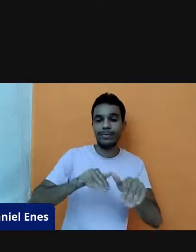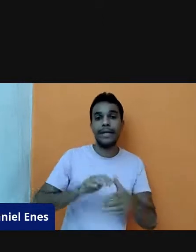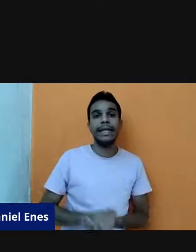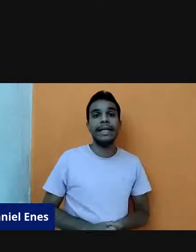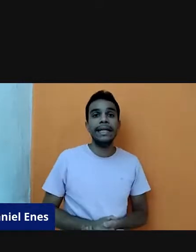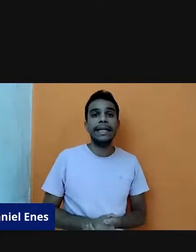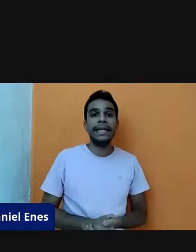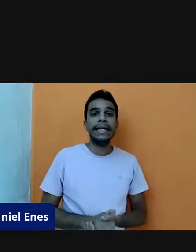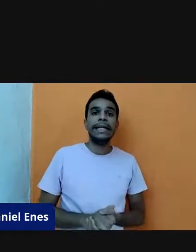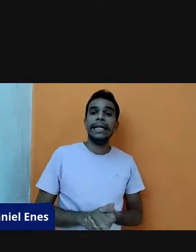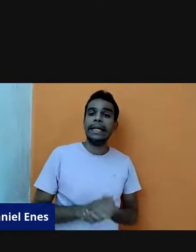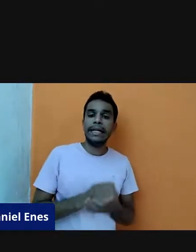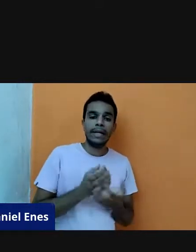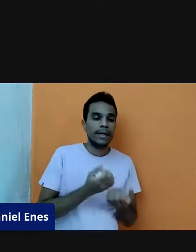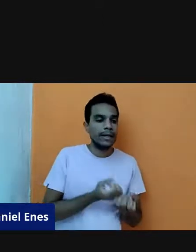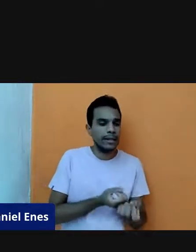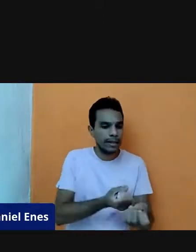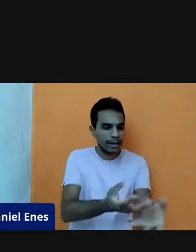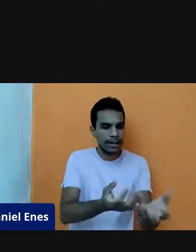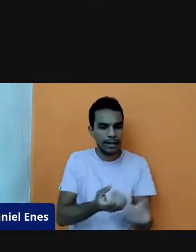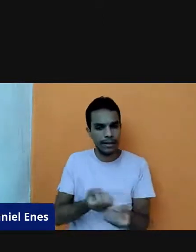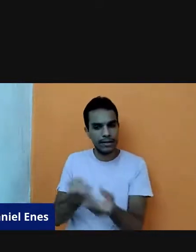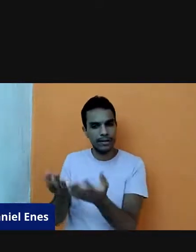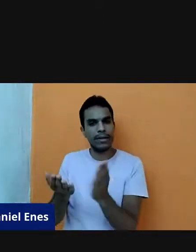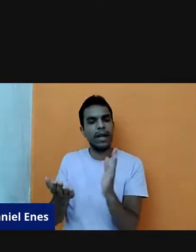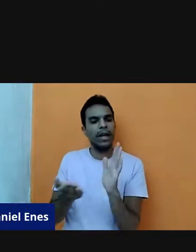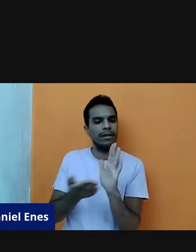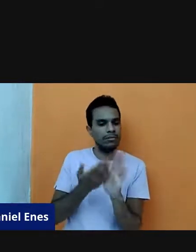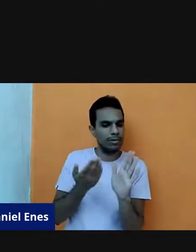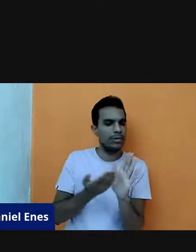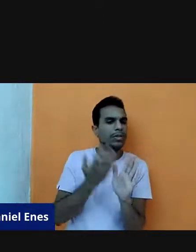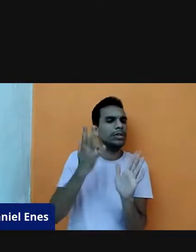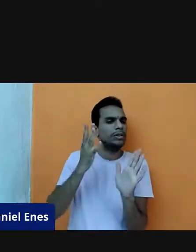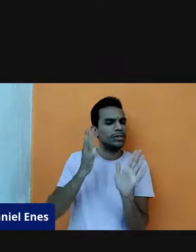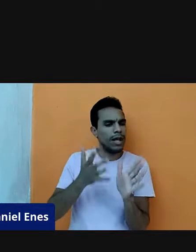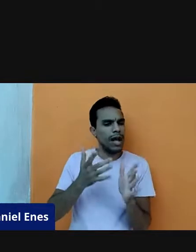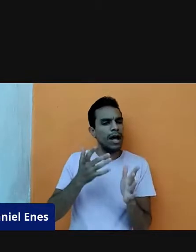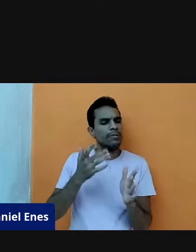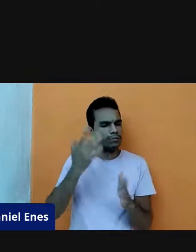a distribuição das revistas, elas estão normalizando.